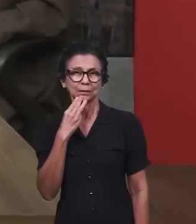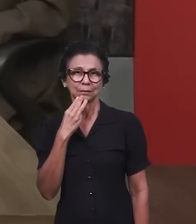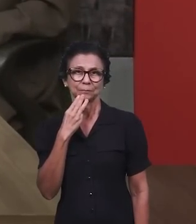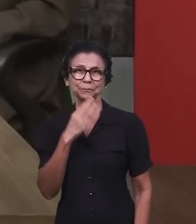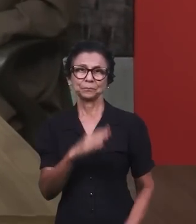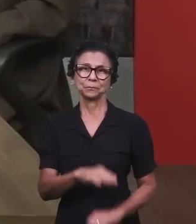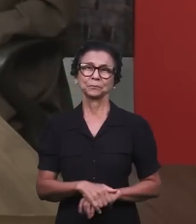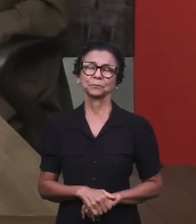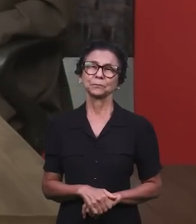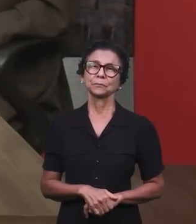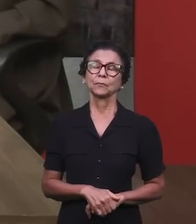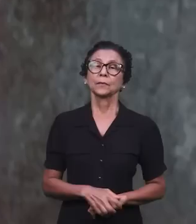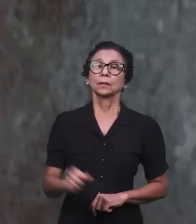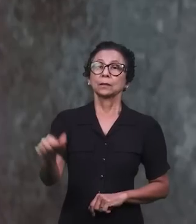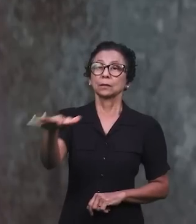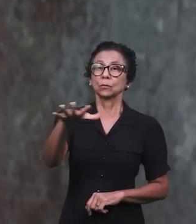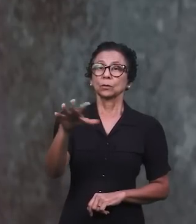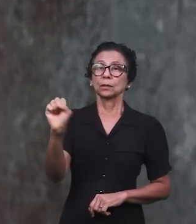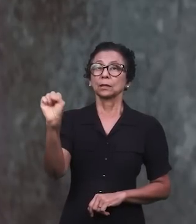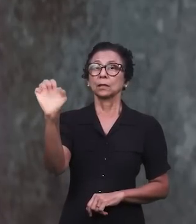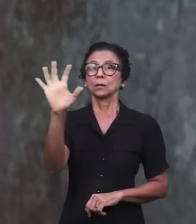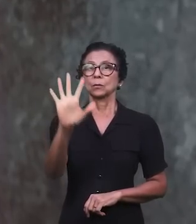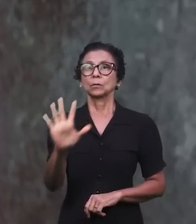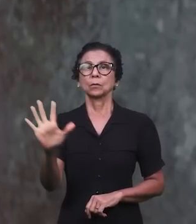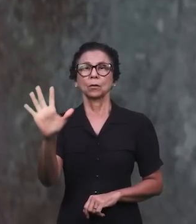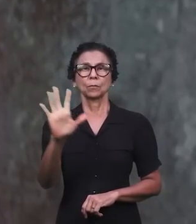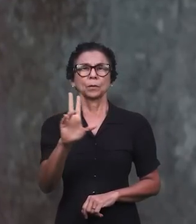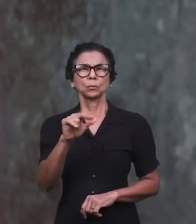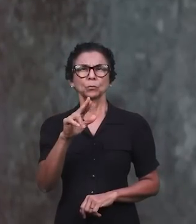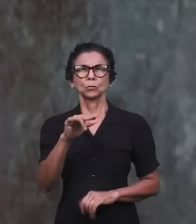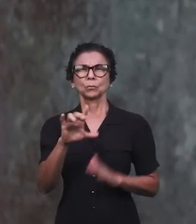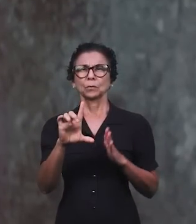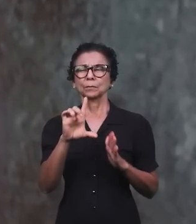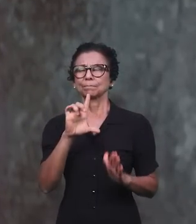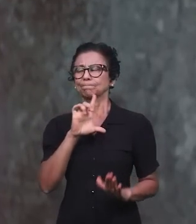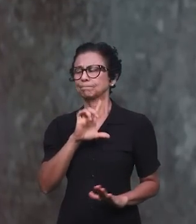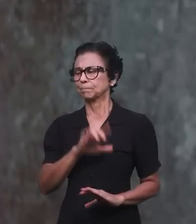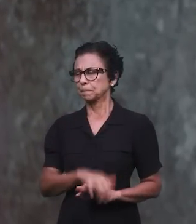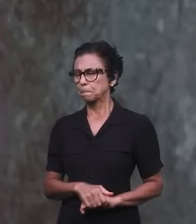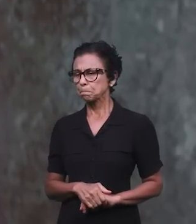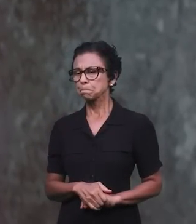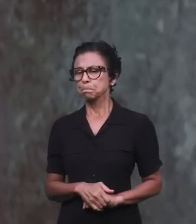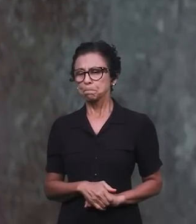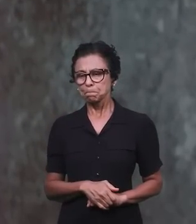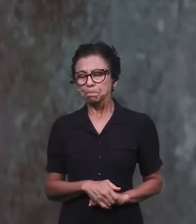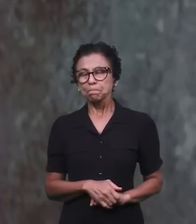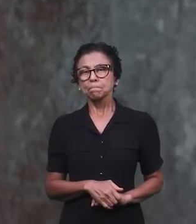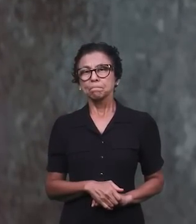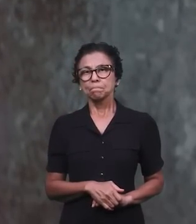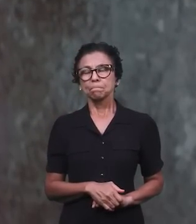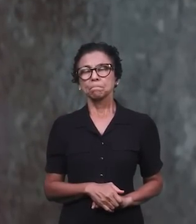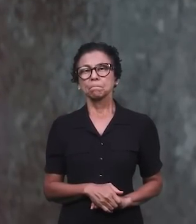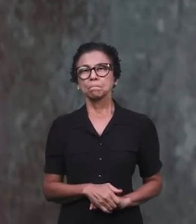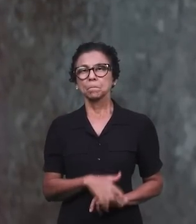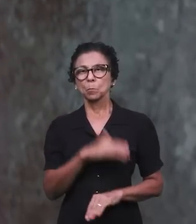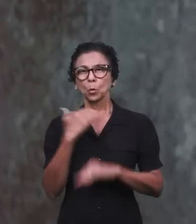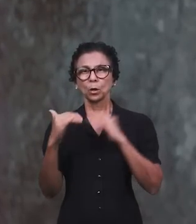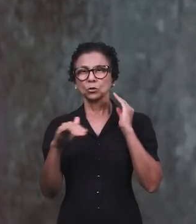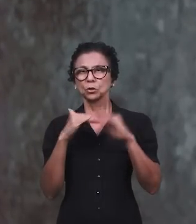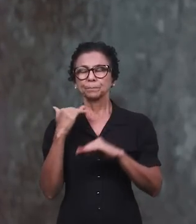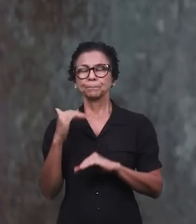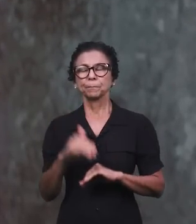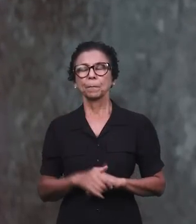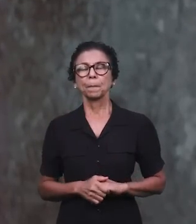pereceram, exterminados. uma coisa que nunca houve na história, em tal escala, é uma coisa singular. Então essa situação